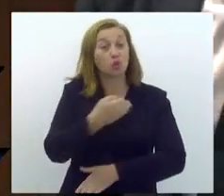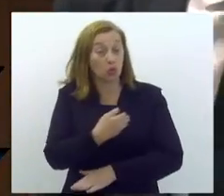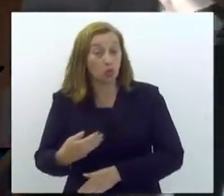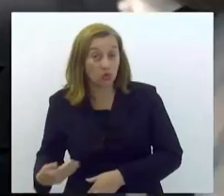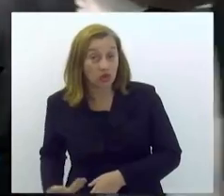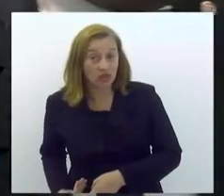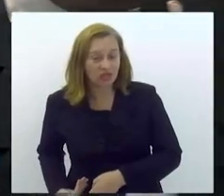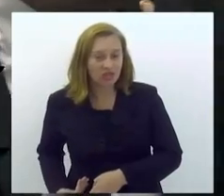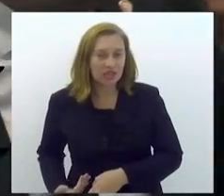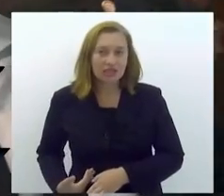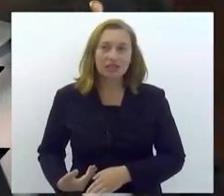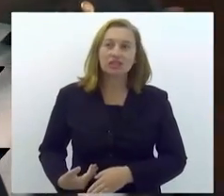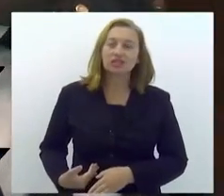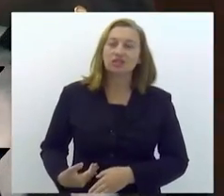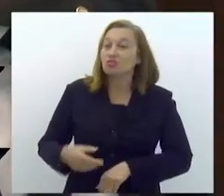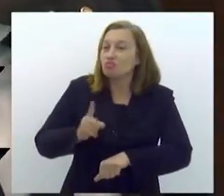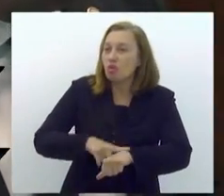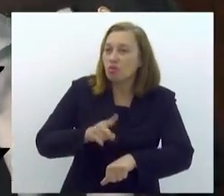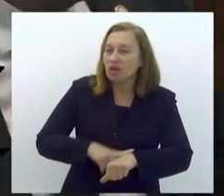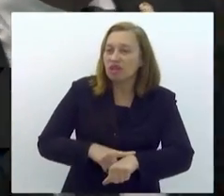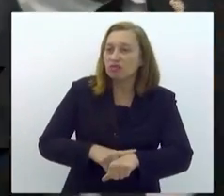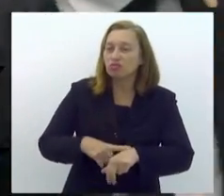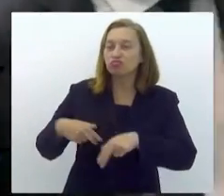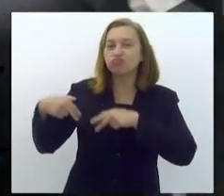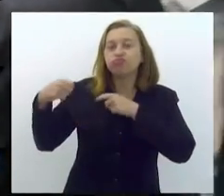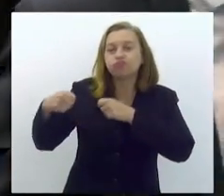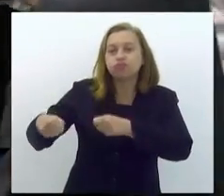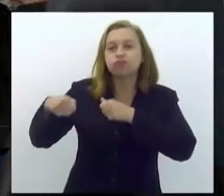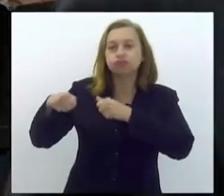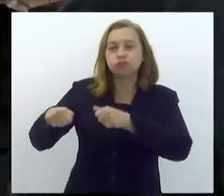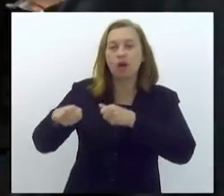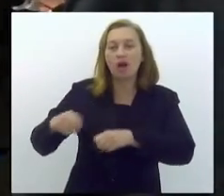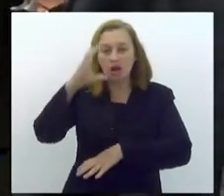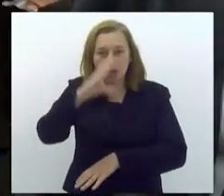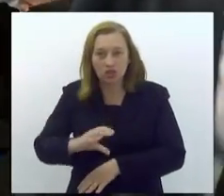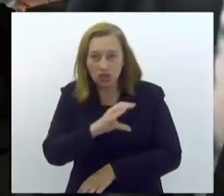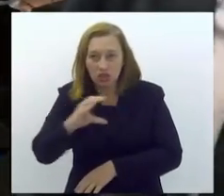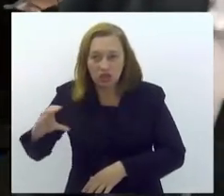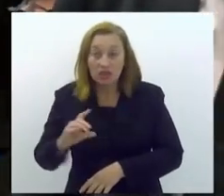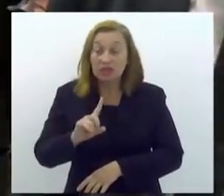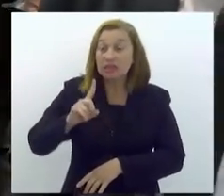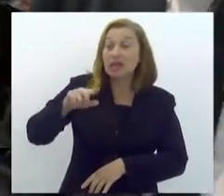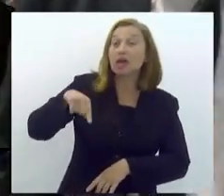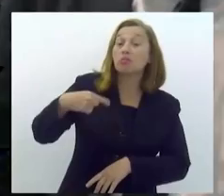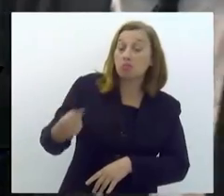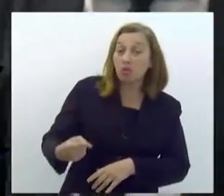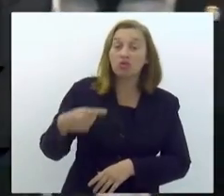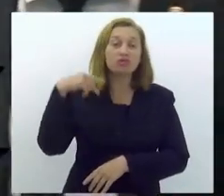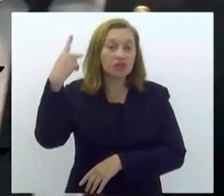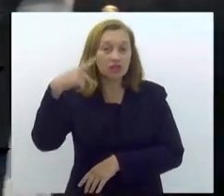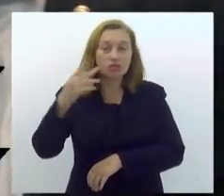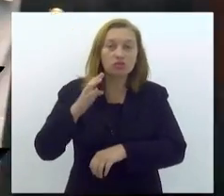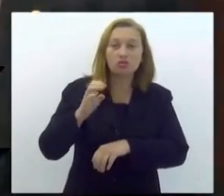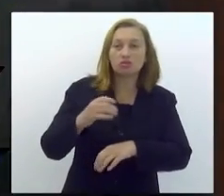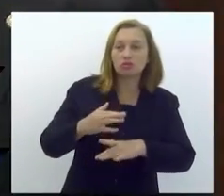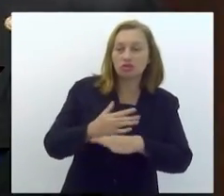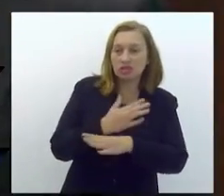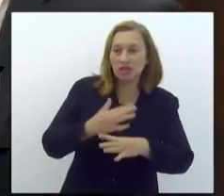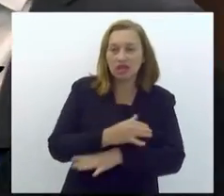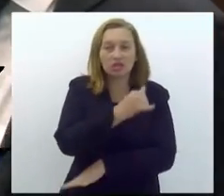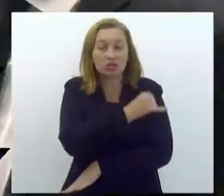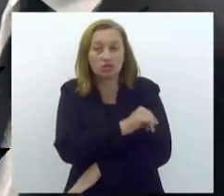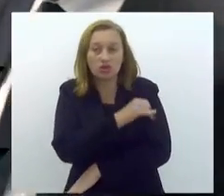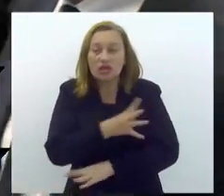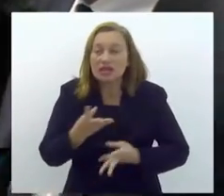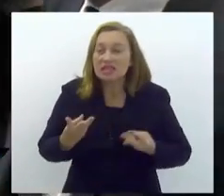desde os seus momentos de militância na igreja católica depois como vereador da cidade do Rio de Janeiro de ter